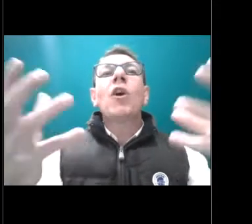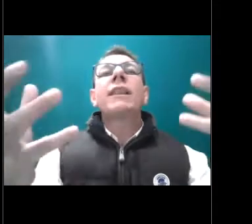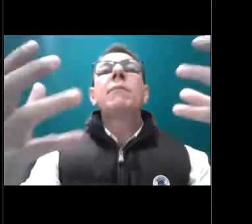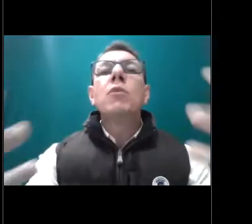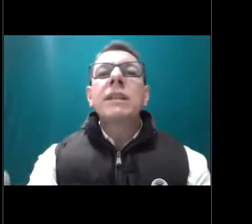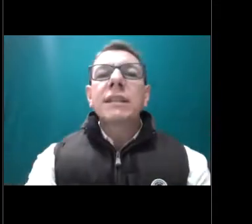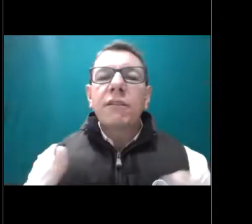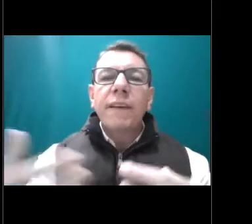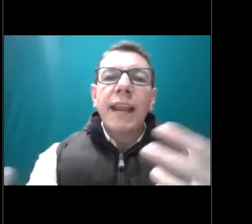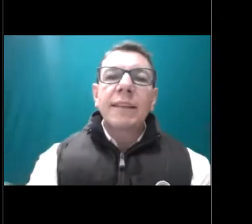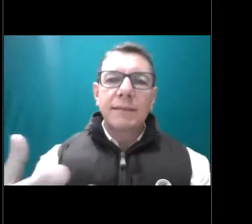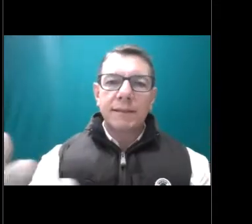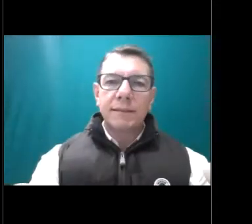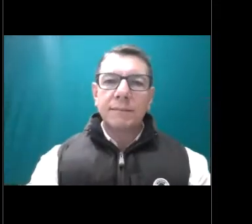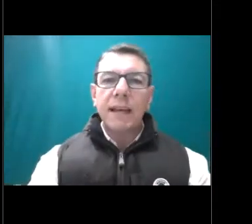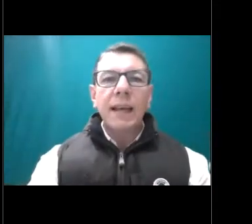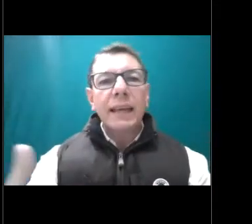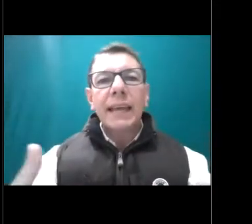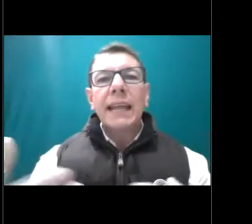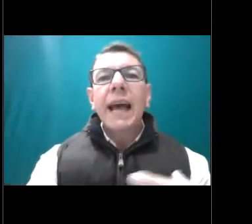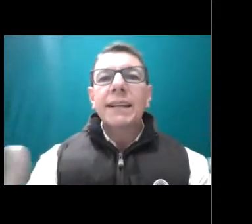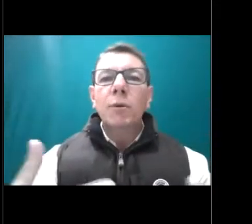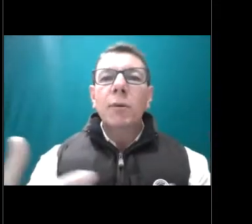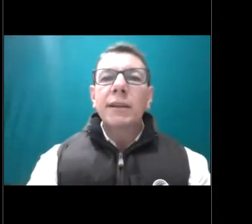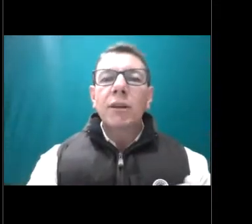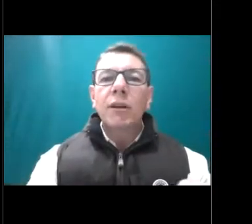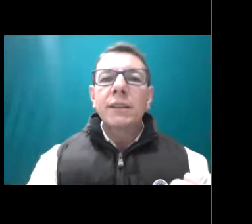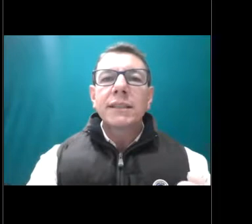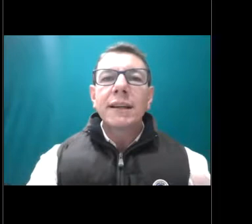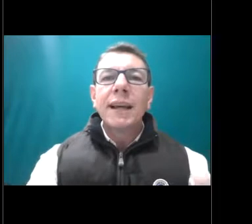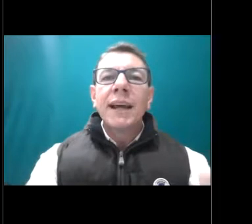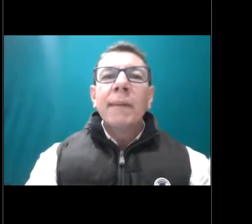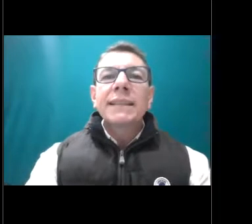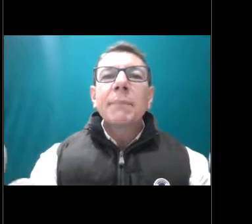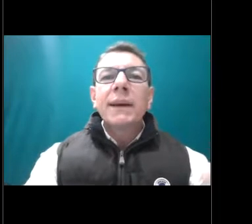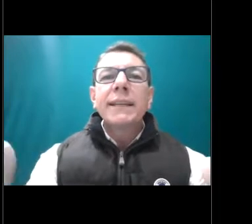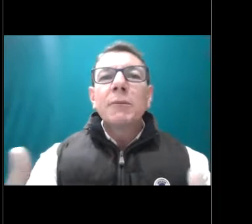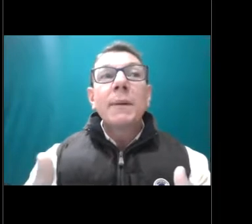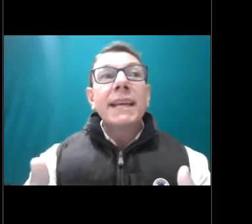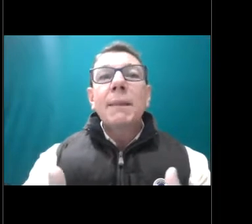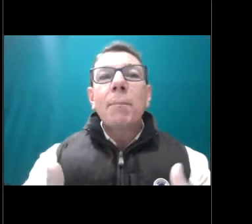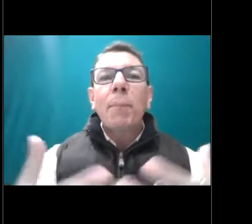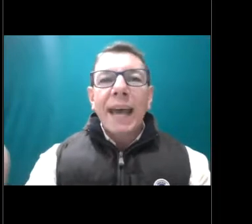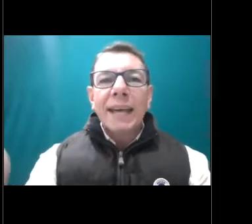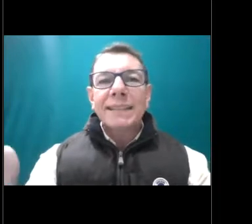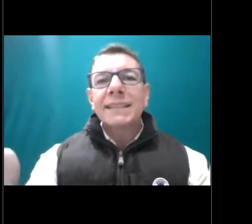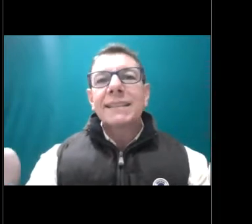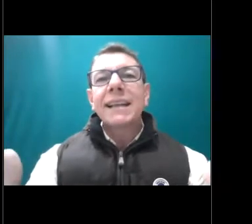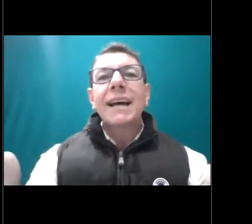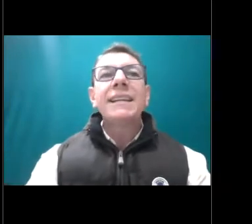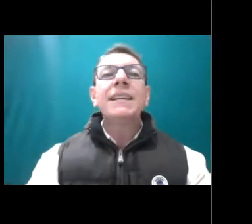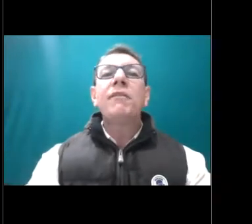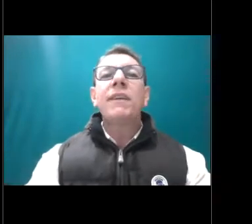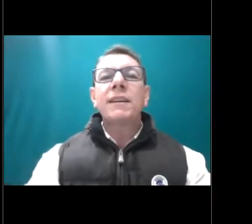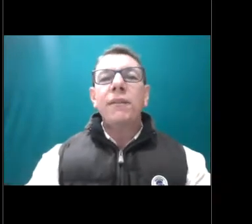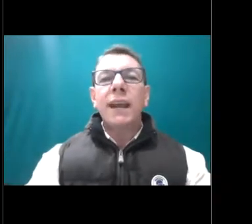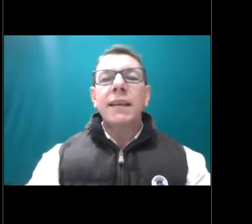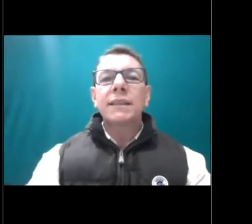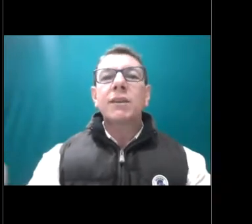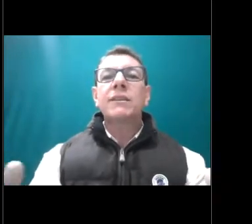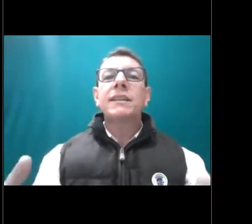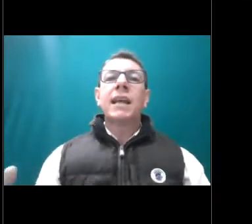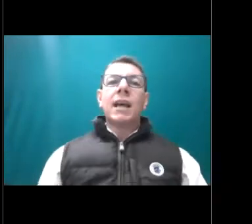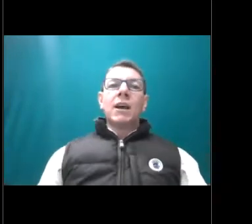que a gente note muitas diferenças, né, em análise bromatológica. Mas a partir do momento que a gente pesa essa silagem, a gente vê